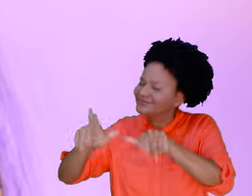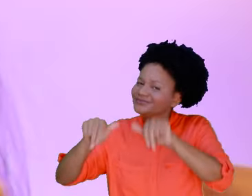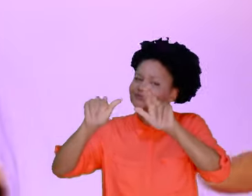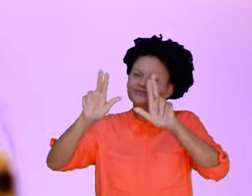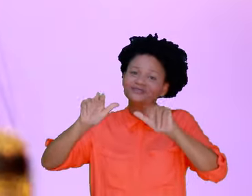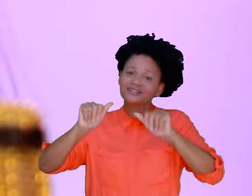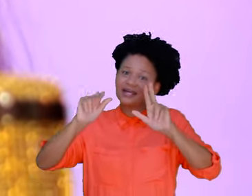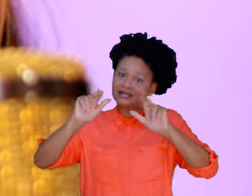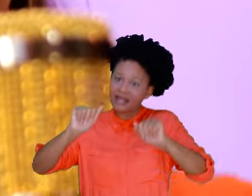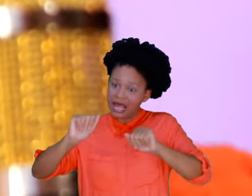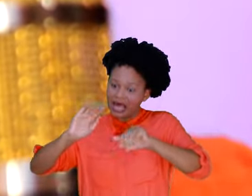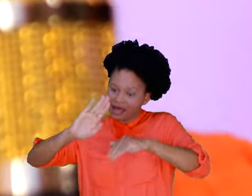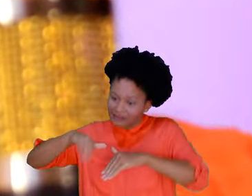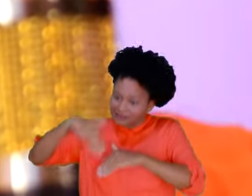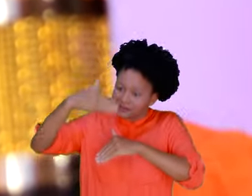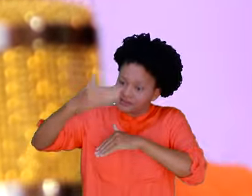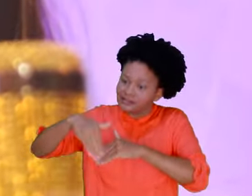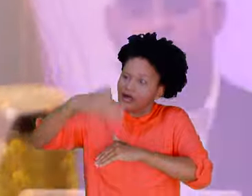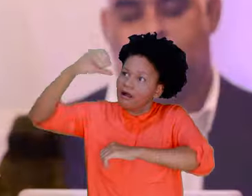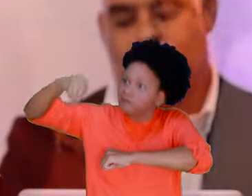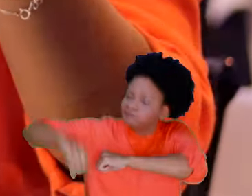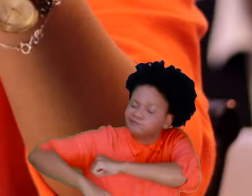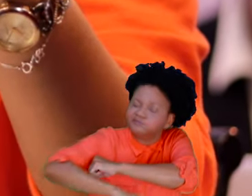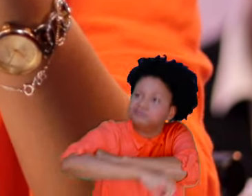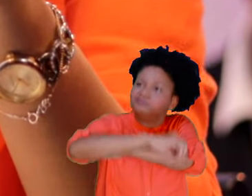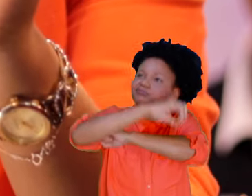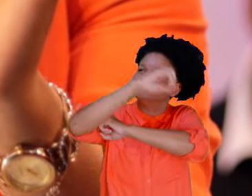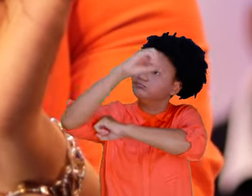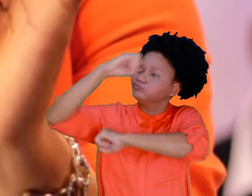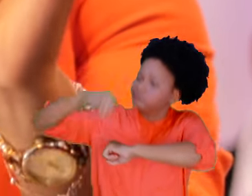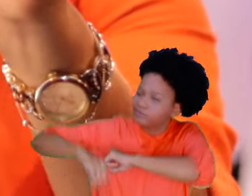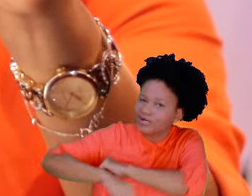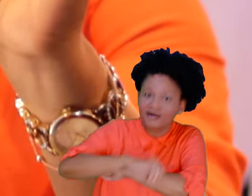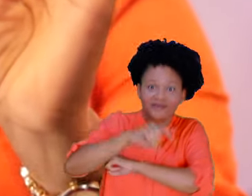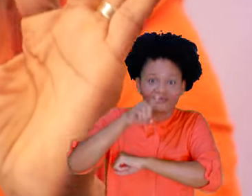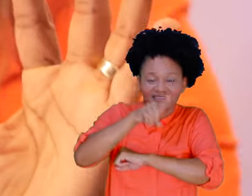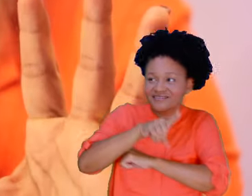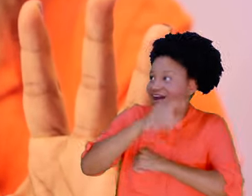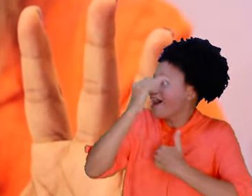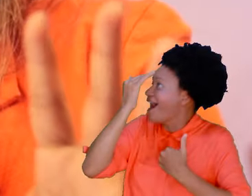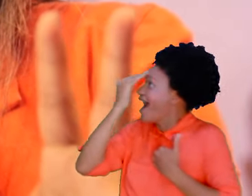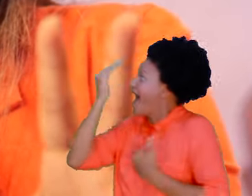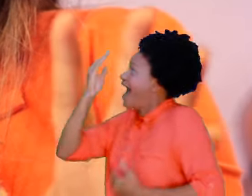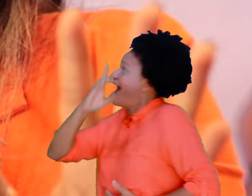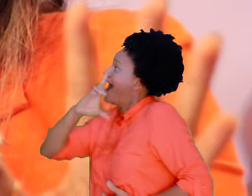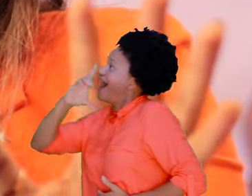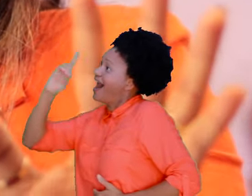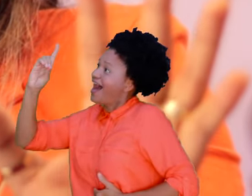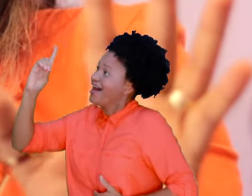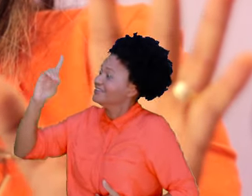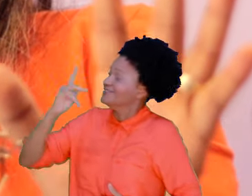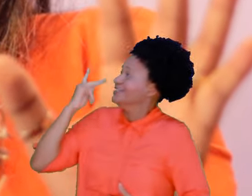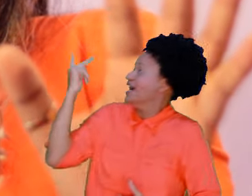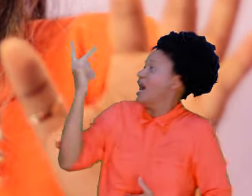me agradecerá pelos detalhes da tua história.